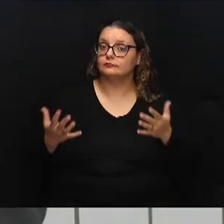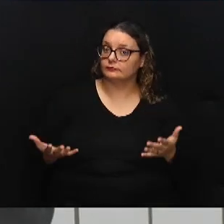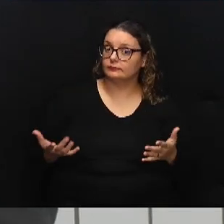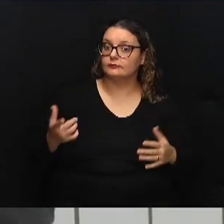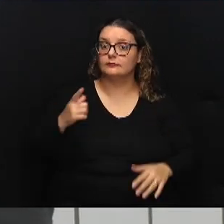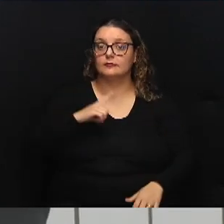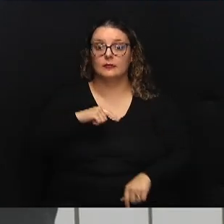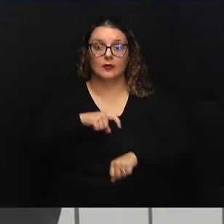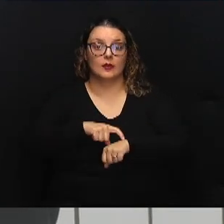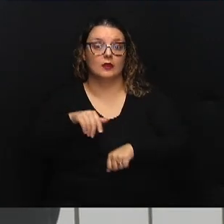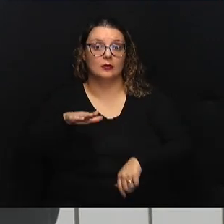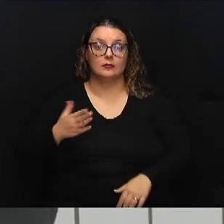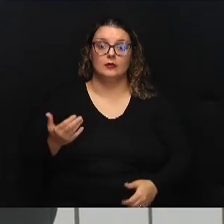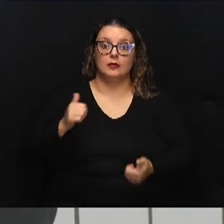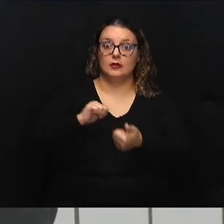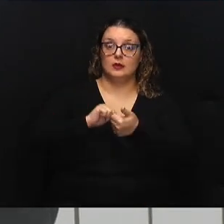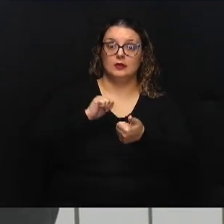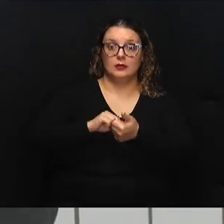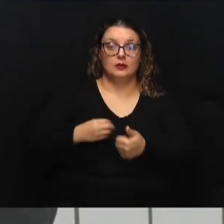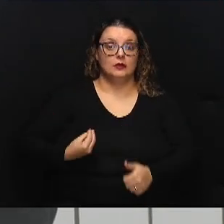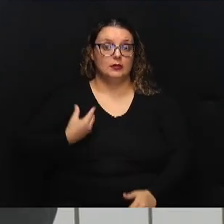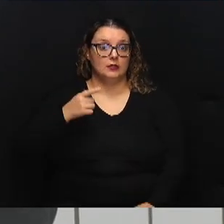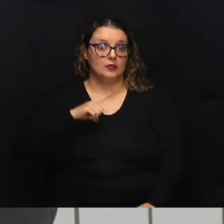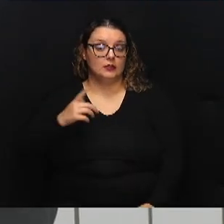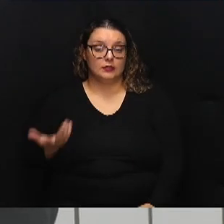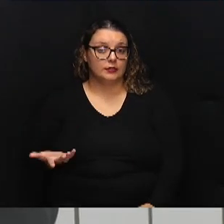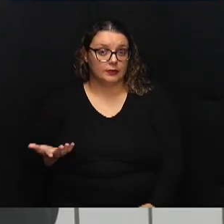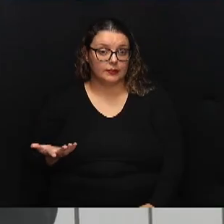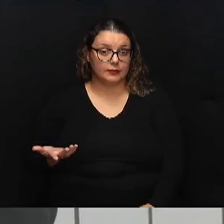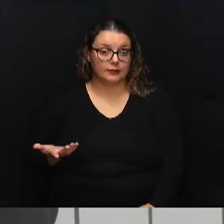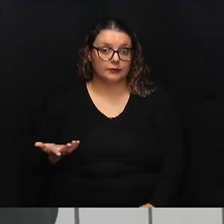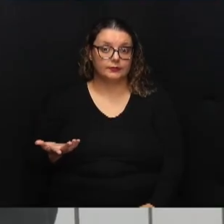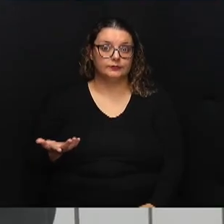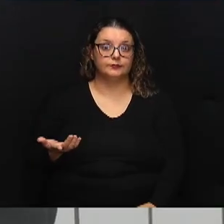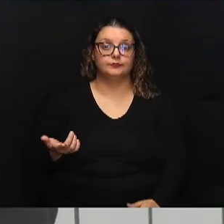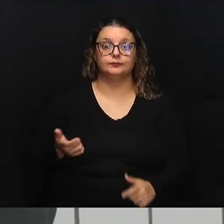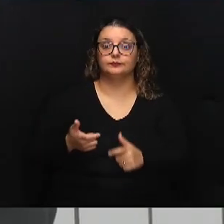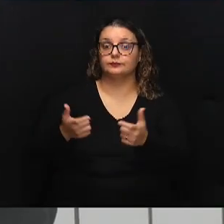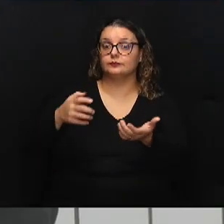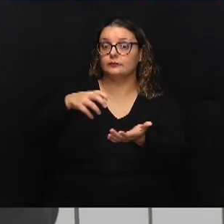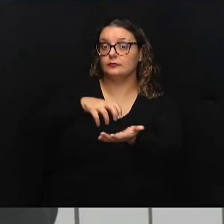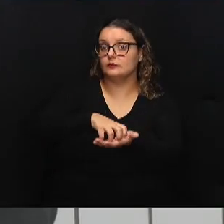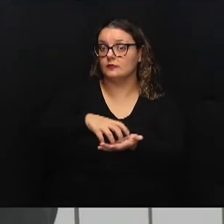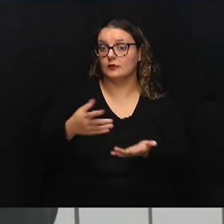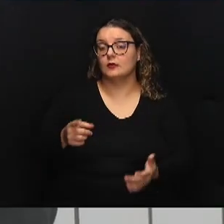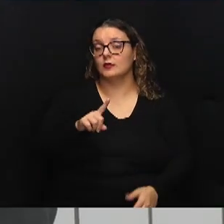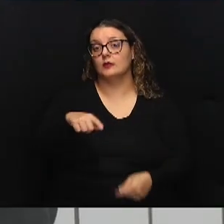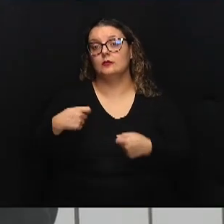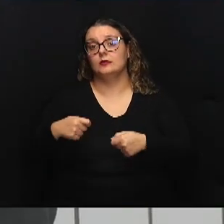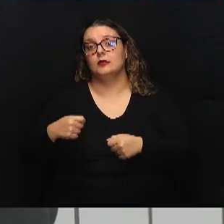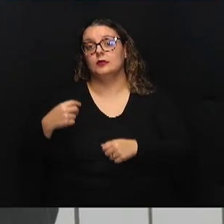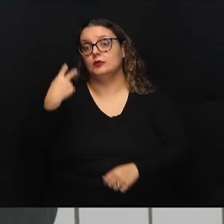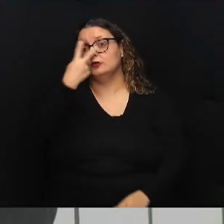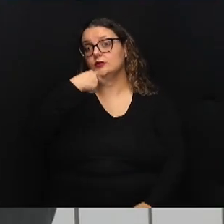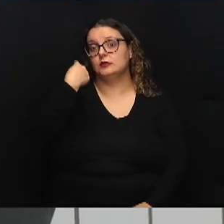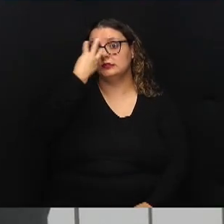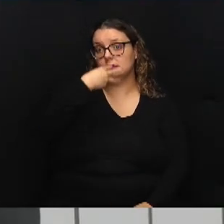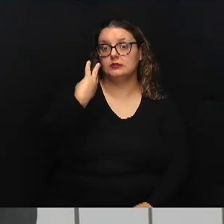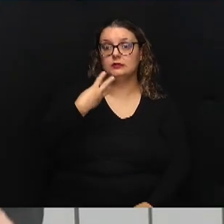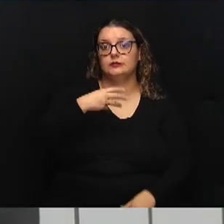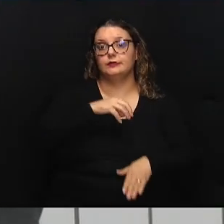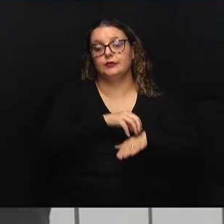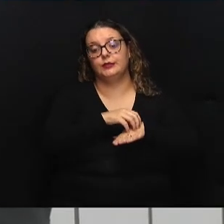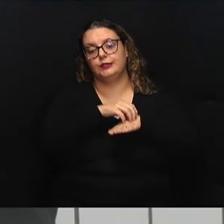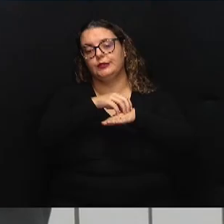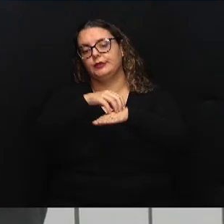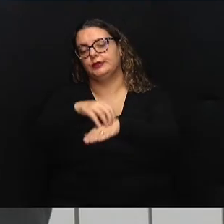mais tempo, você tem mais qualidade de vida. Em grandes centros, você não precisa ficar 2, 3 horas se deslocando dentro